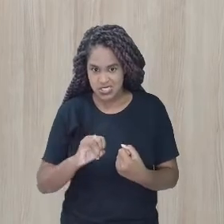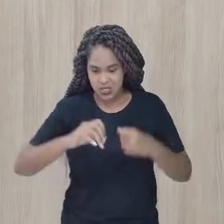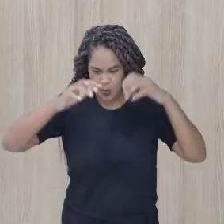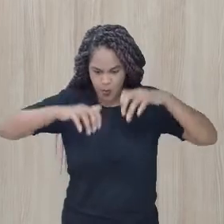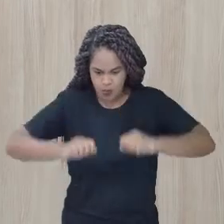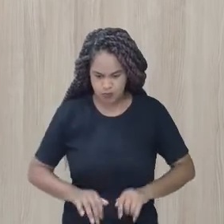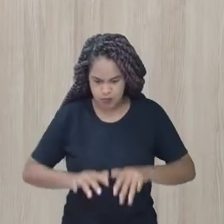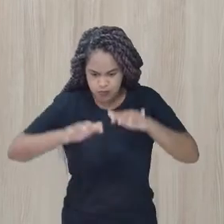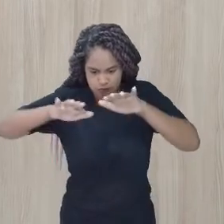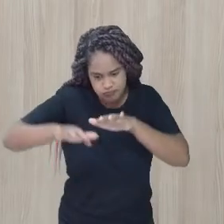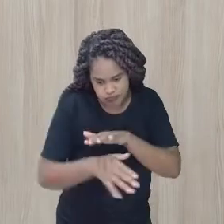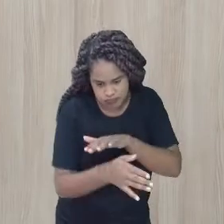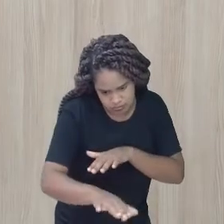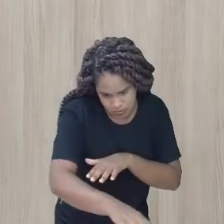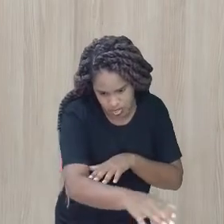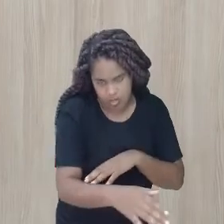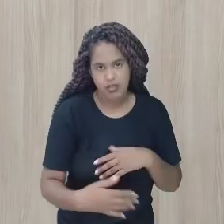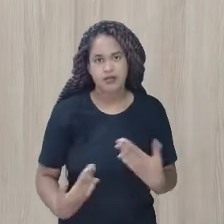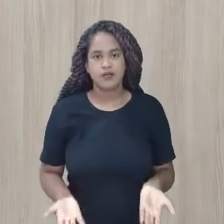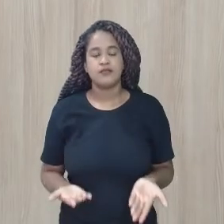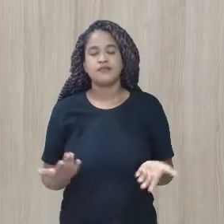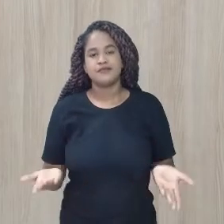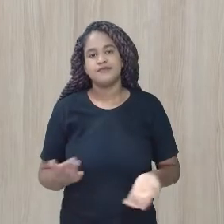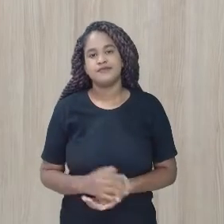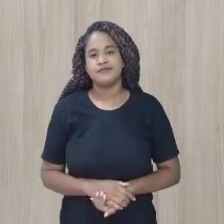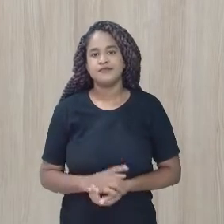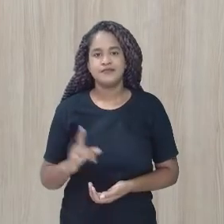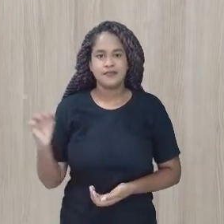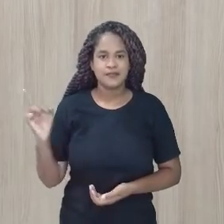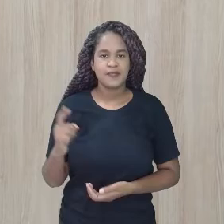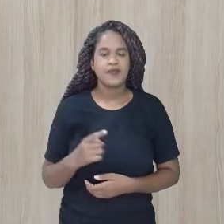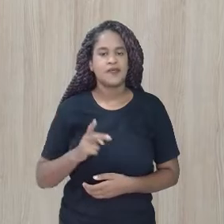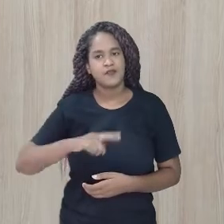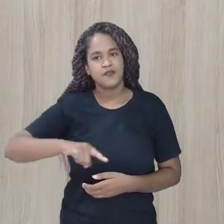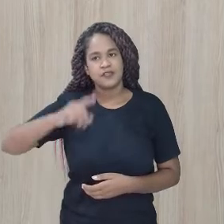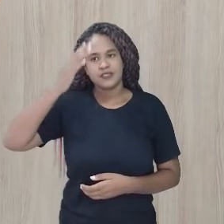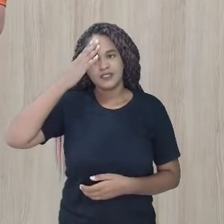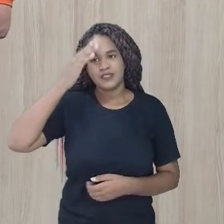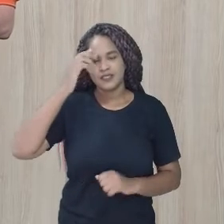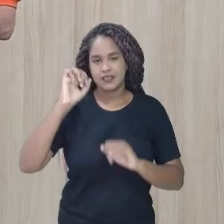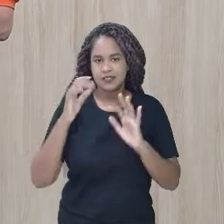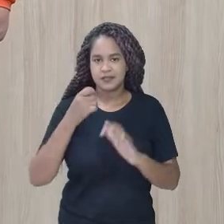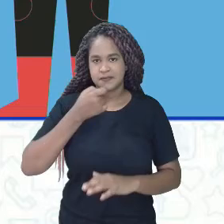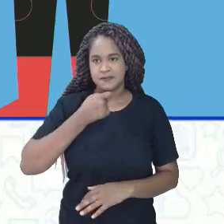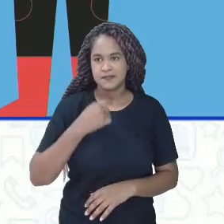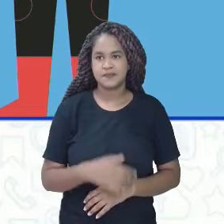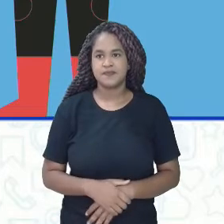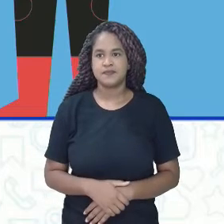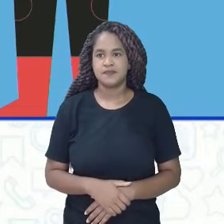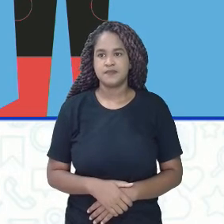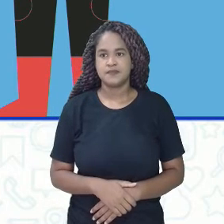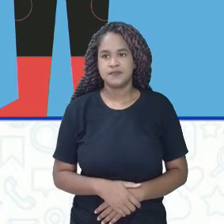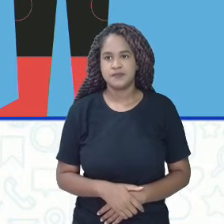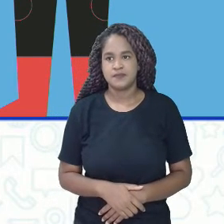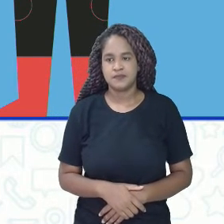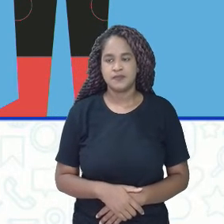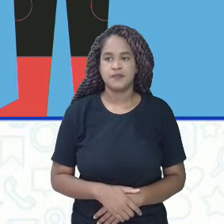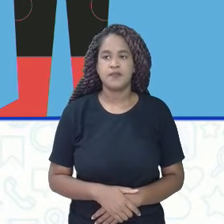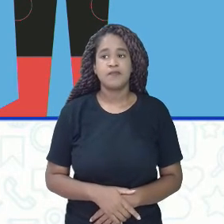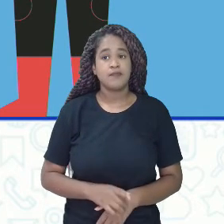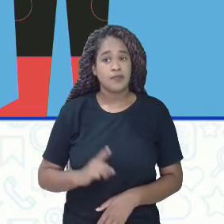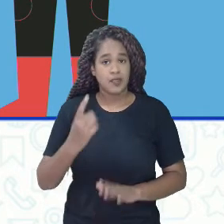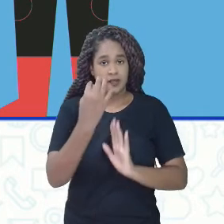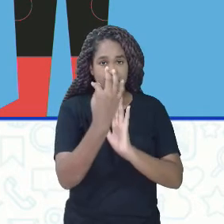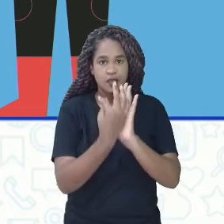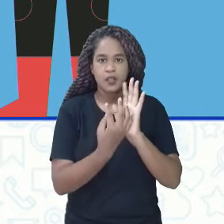E aí? Fica aí a graça do texto. Outro texto que tem aqui, não é? Ele é mais longo